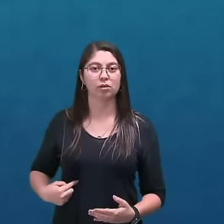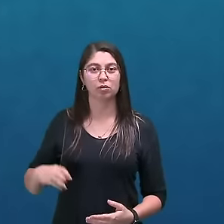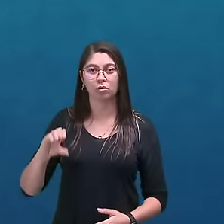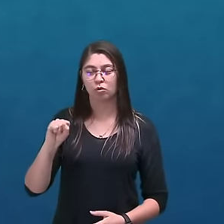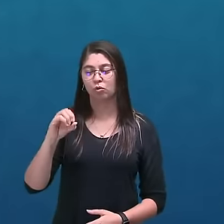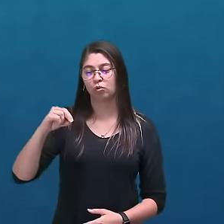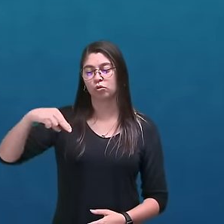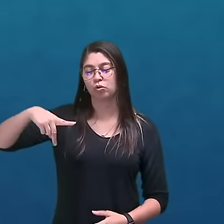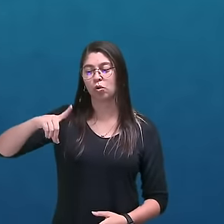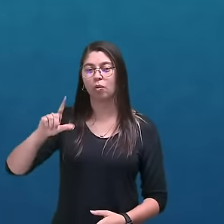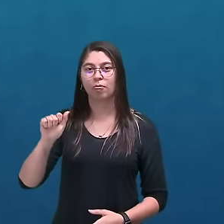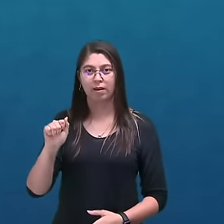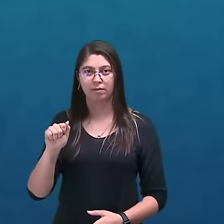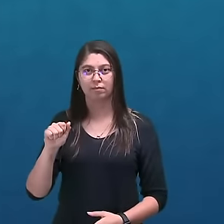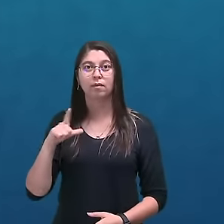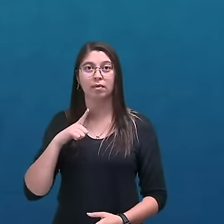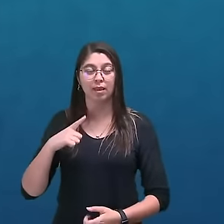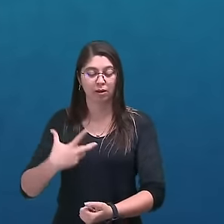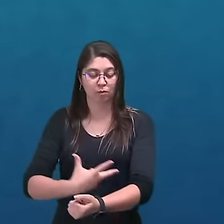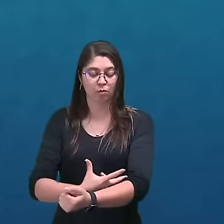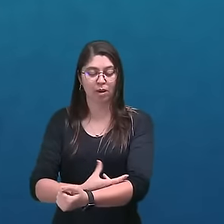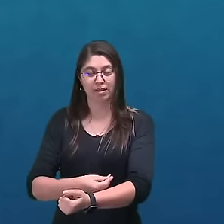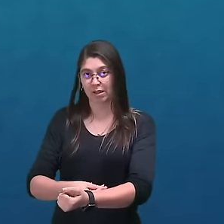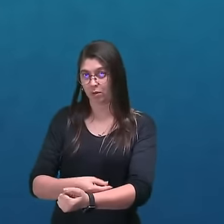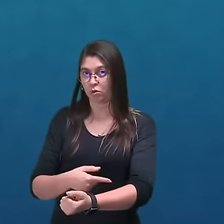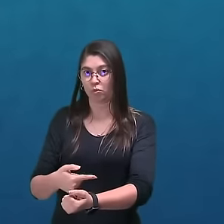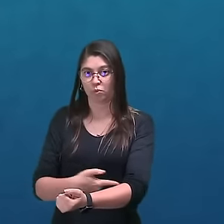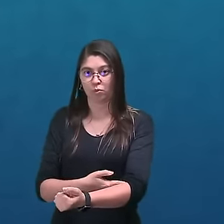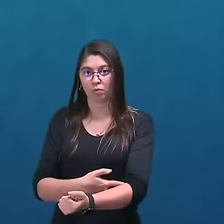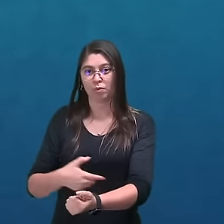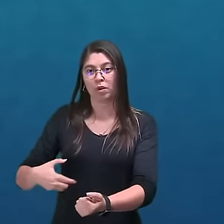Tenho acesso ao meu peito. Não tenho estômago.